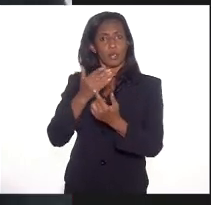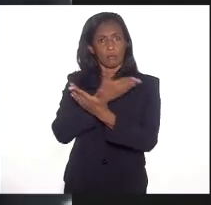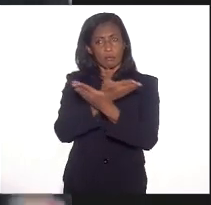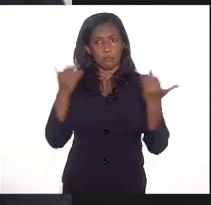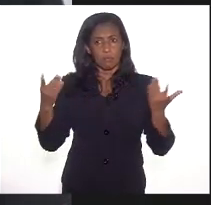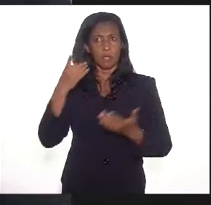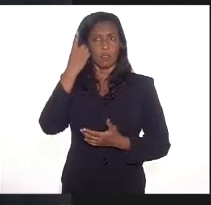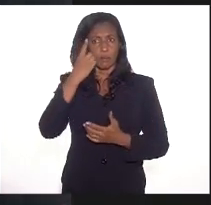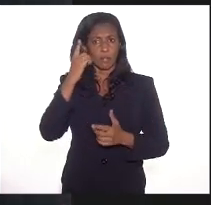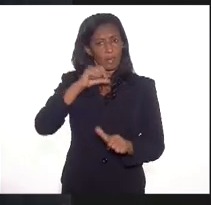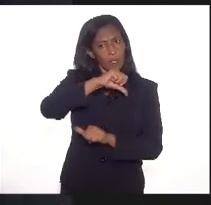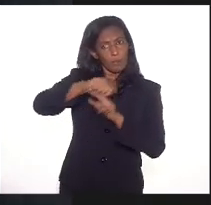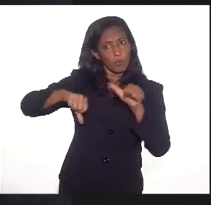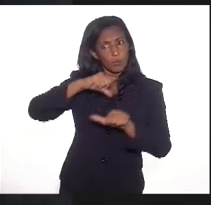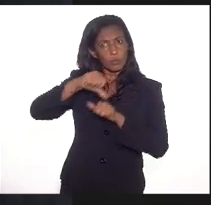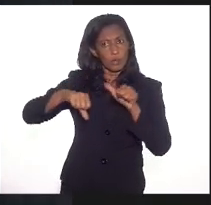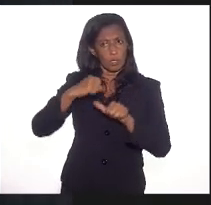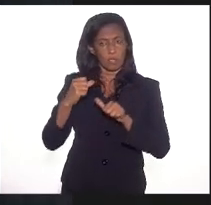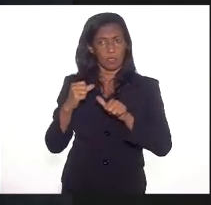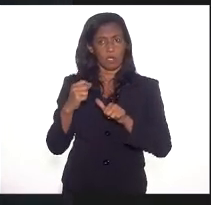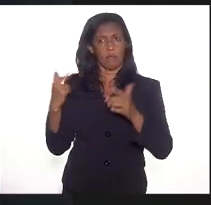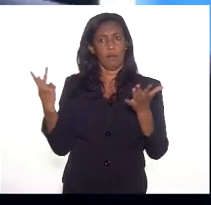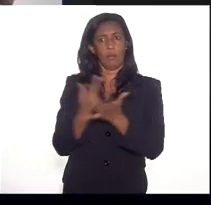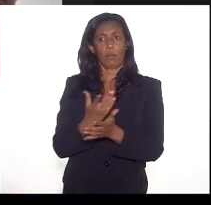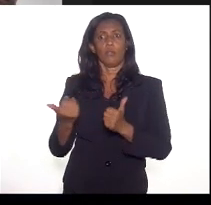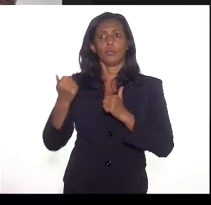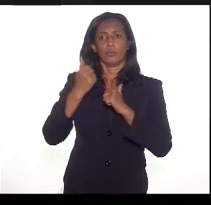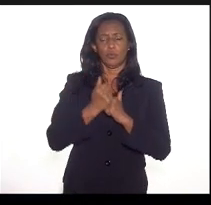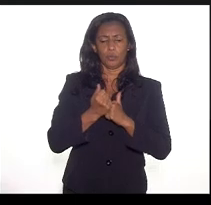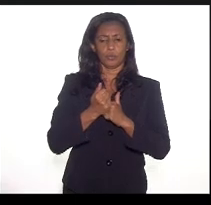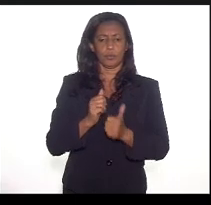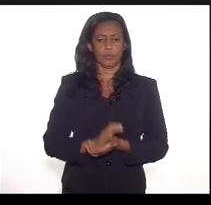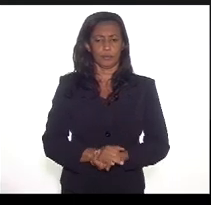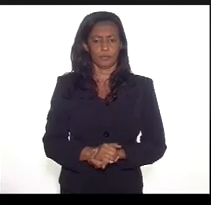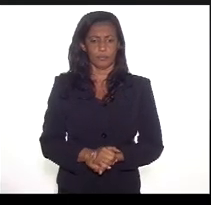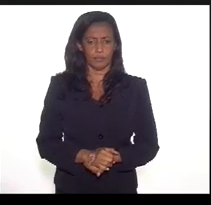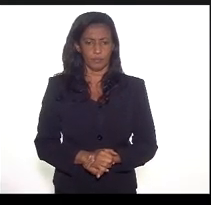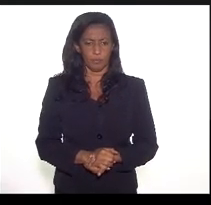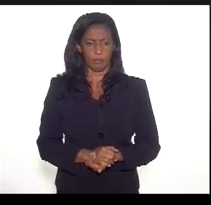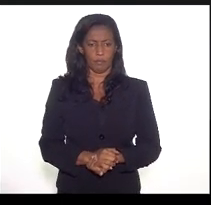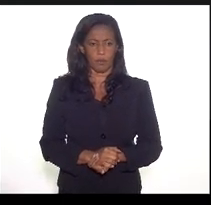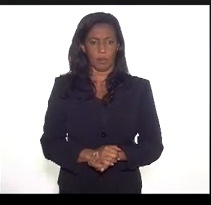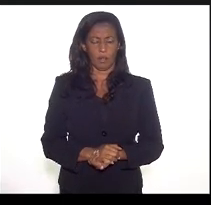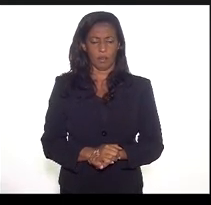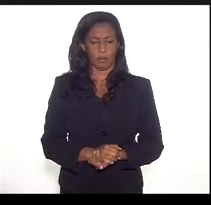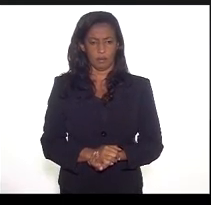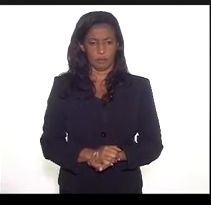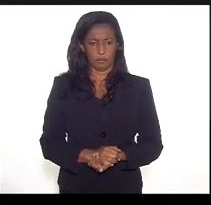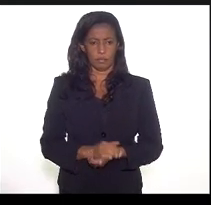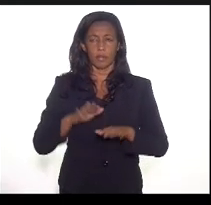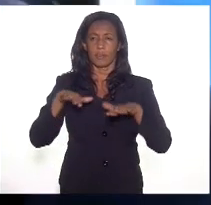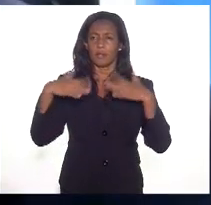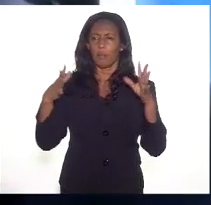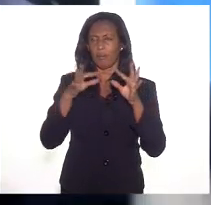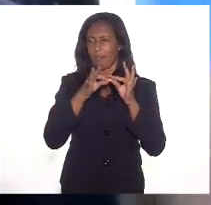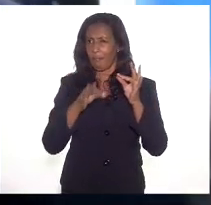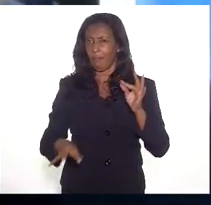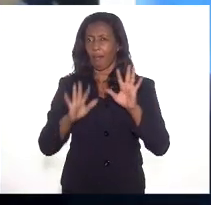deputados a modificação que vai haver no substitutivo. Perfeito, deputado Marcos. Então, para não ter mais, não alongar